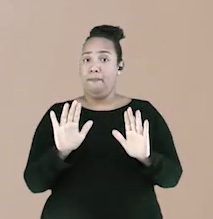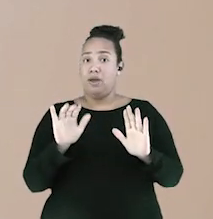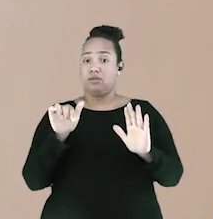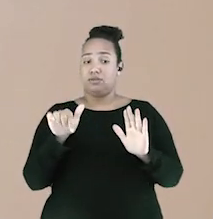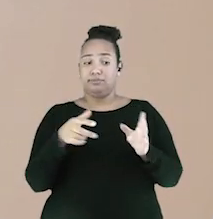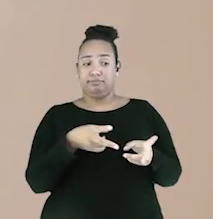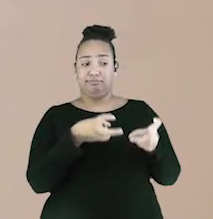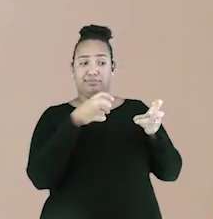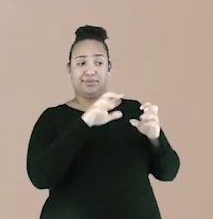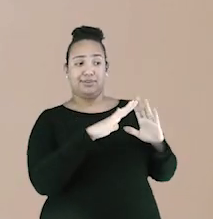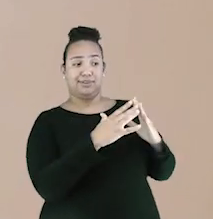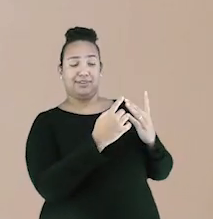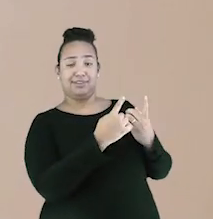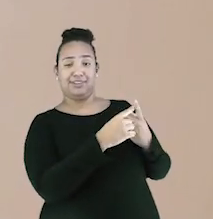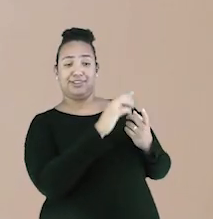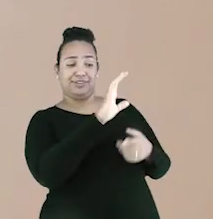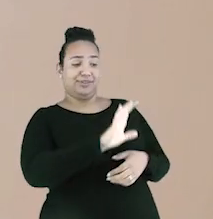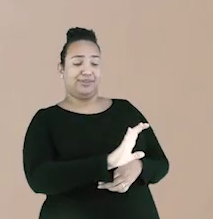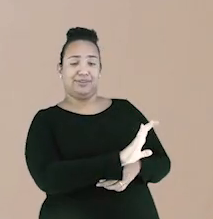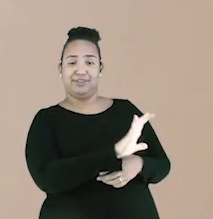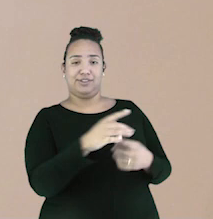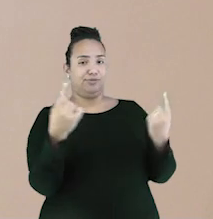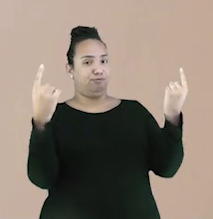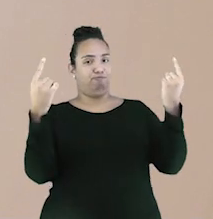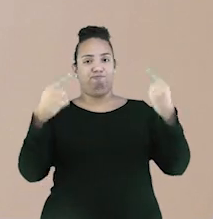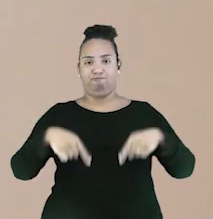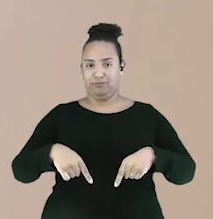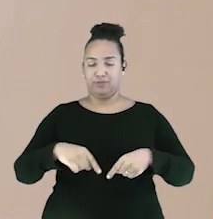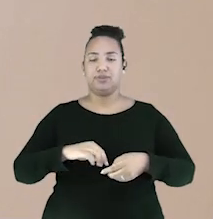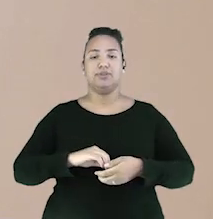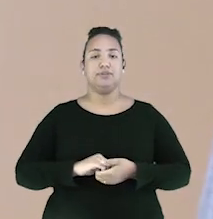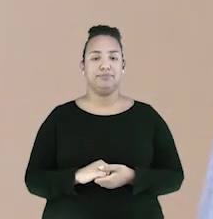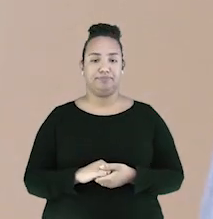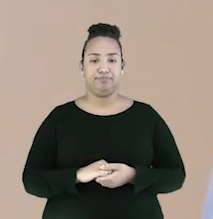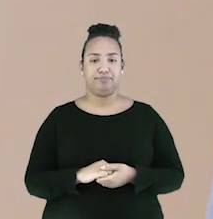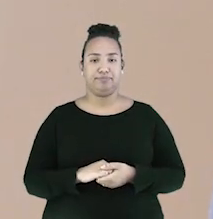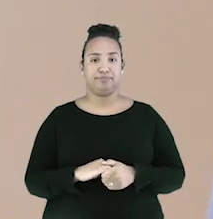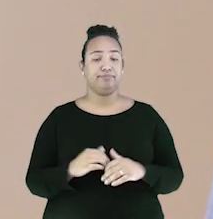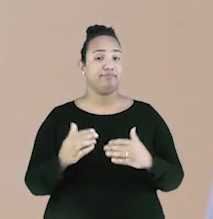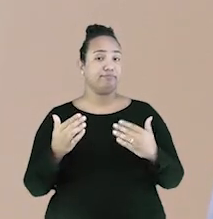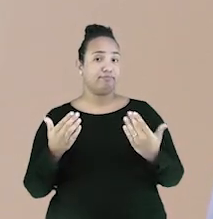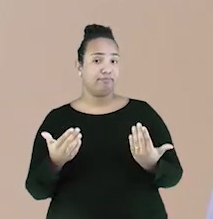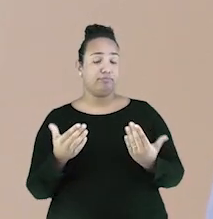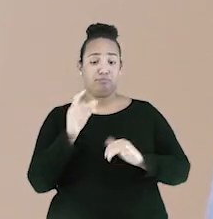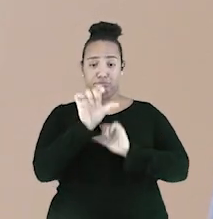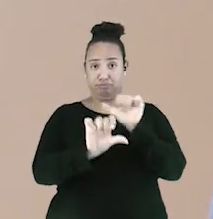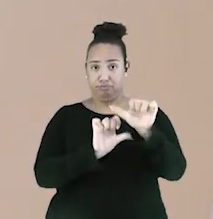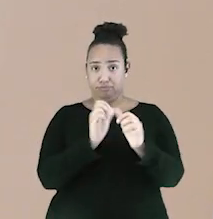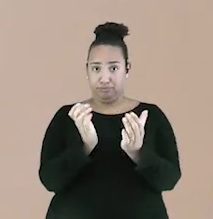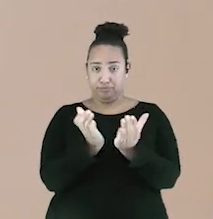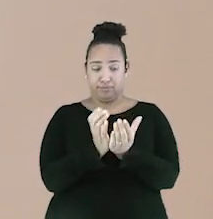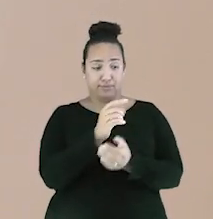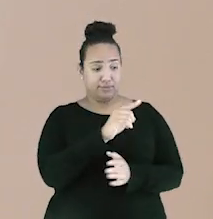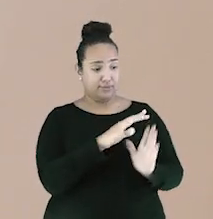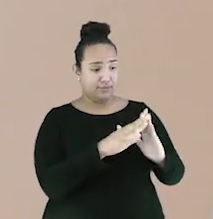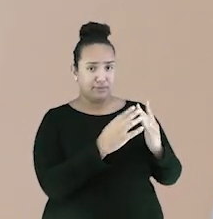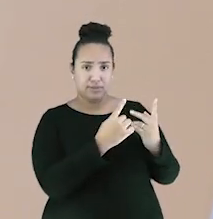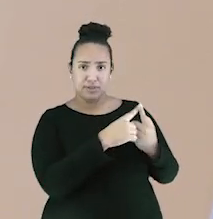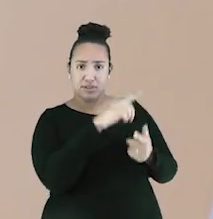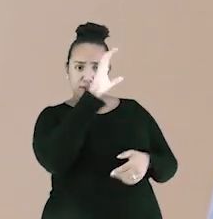contrário do que se via na Igreja Católica, que era contra a usura. Após a Reforma Protestante, a Igreja Católica